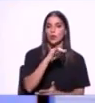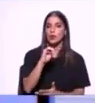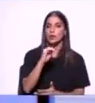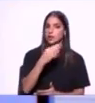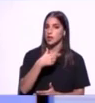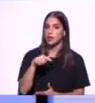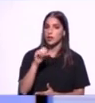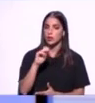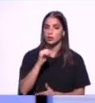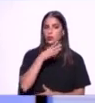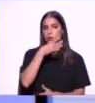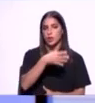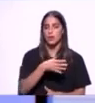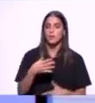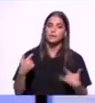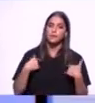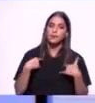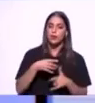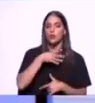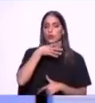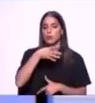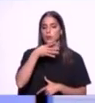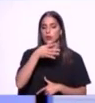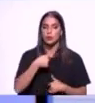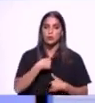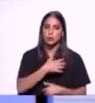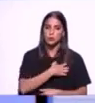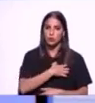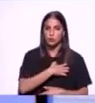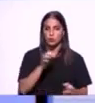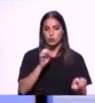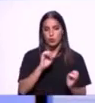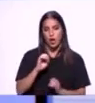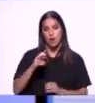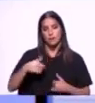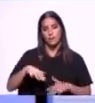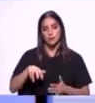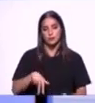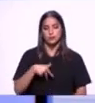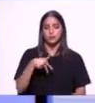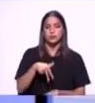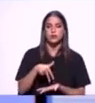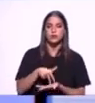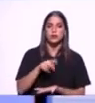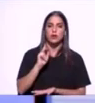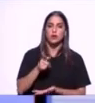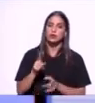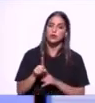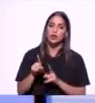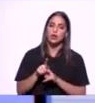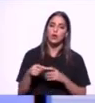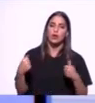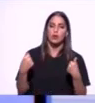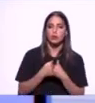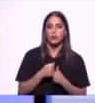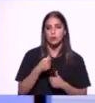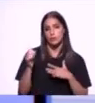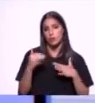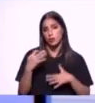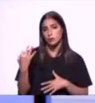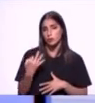apresentado como isento e que sucessivamente toma posições anti-Futebol Clube do Porto,